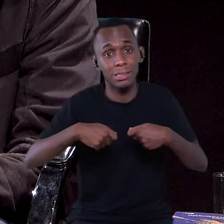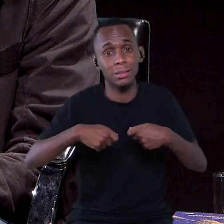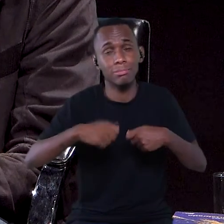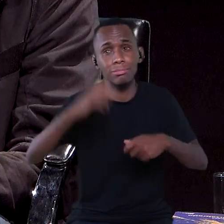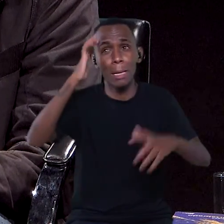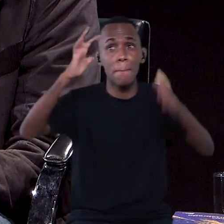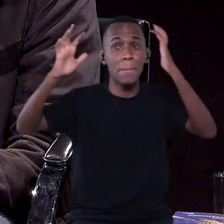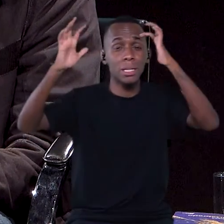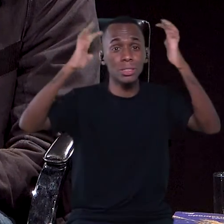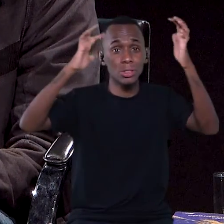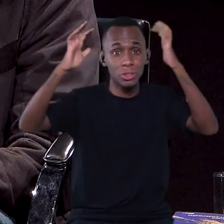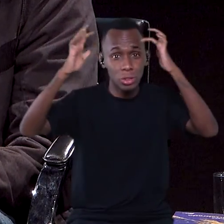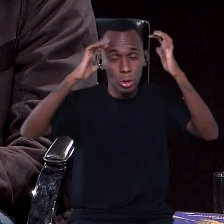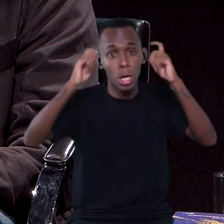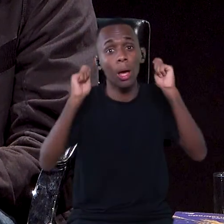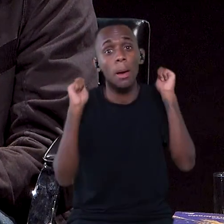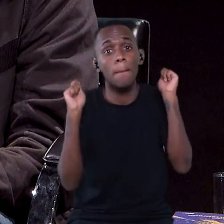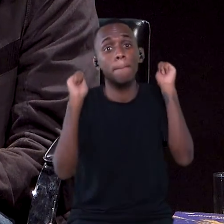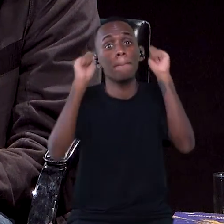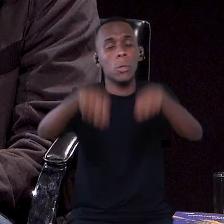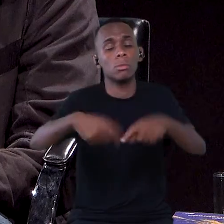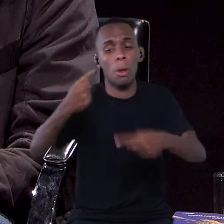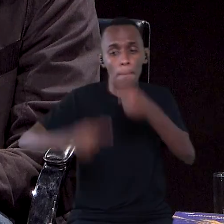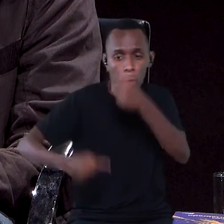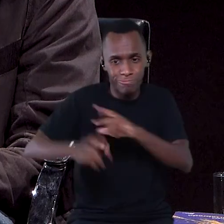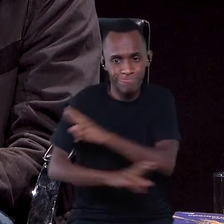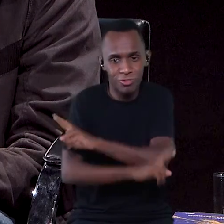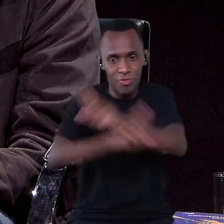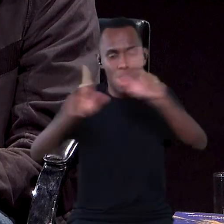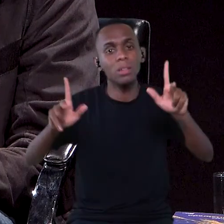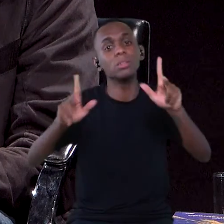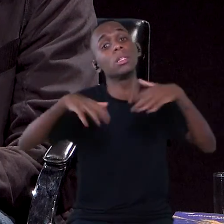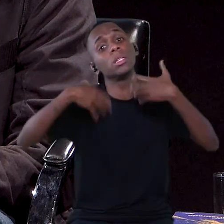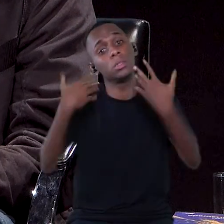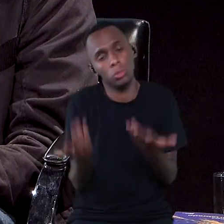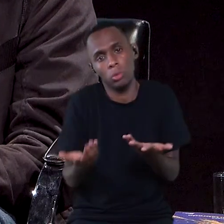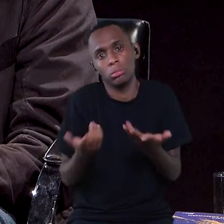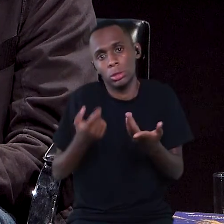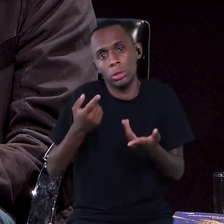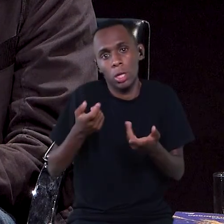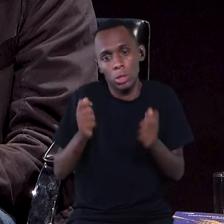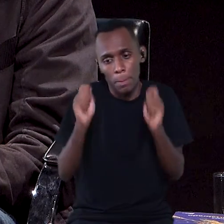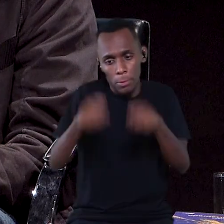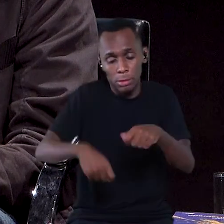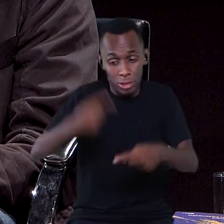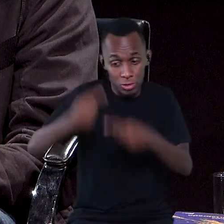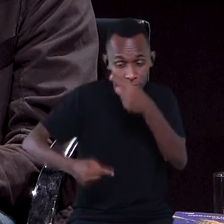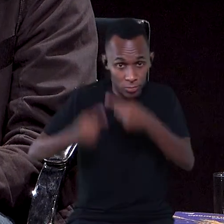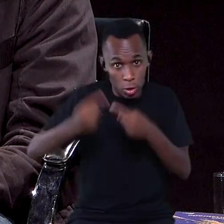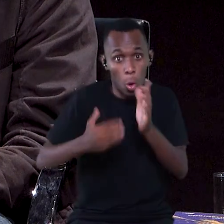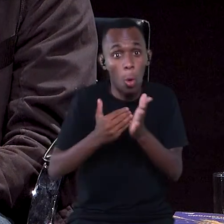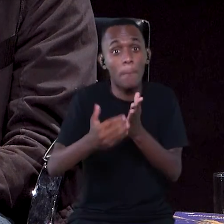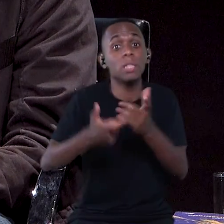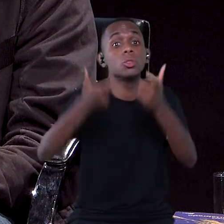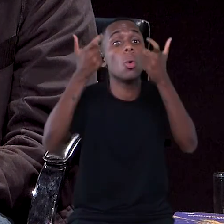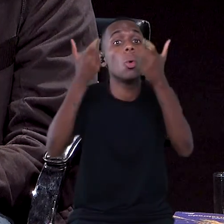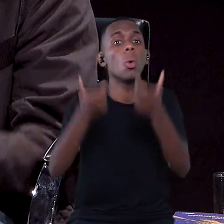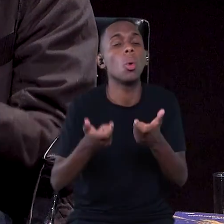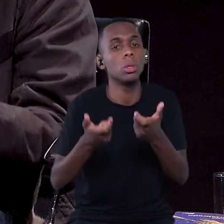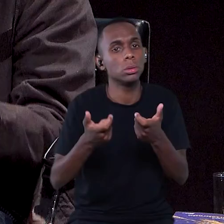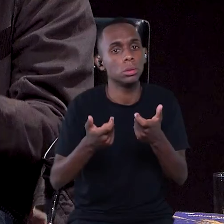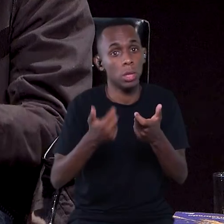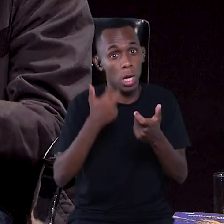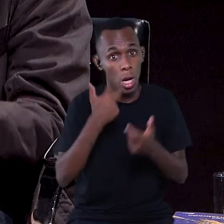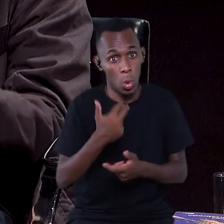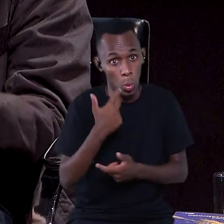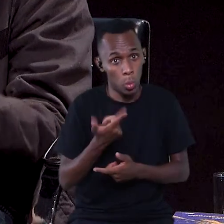de, imaginativamente, gerar condições políticas diferenciadas. E essas condições políticas diferenciadas começam sempre, né, lembrando um